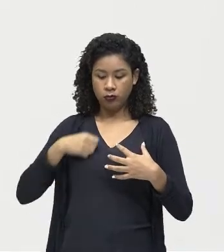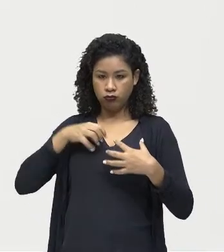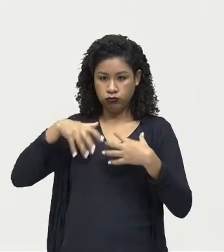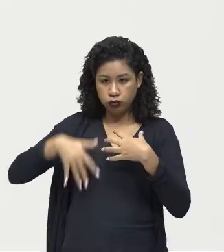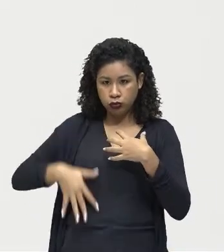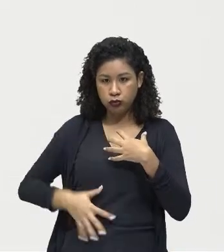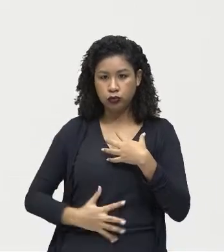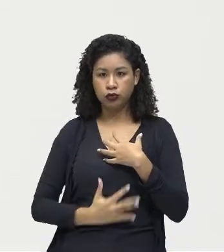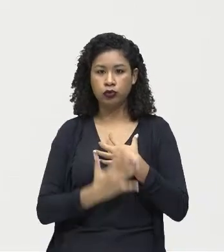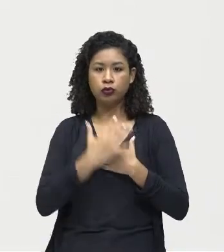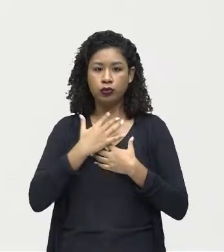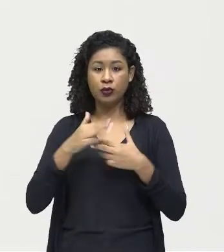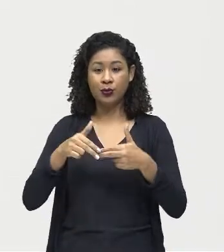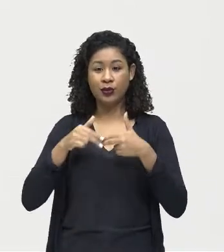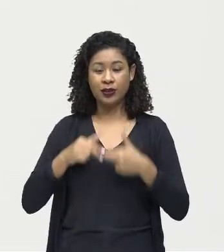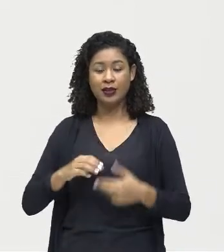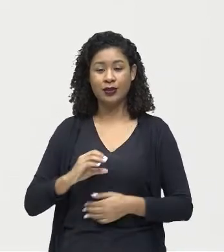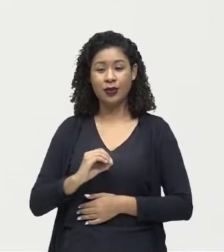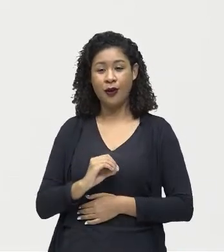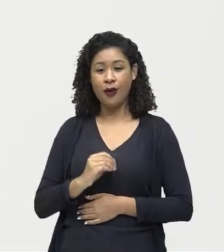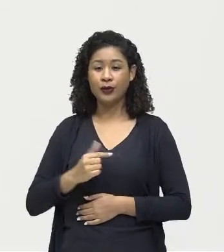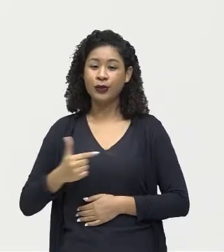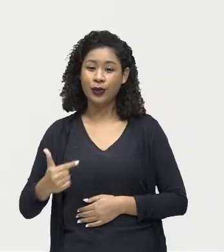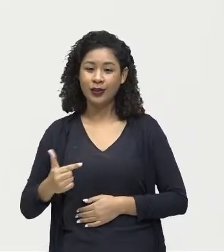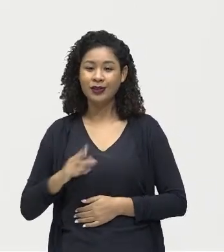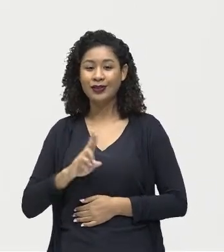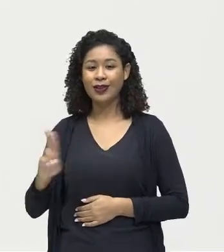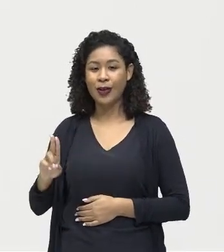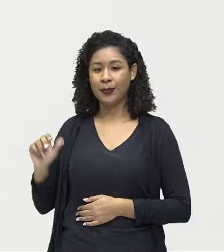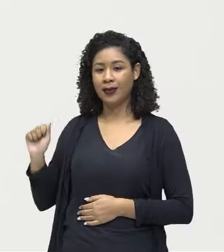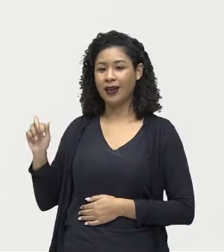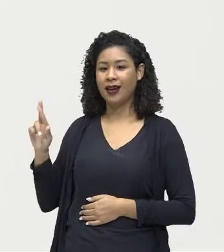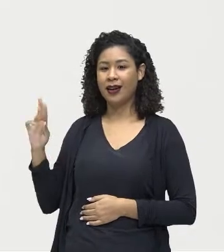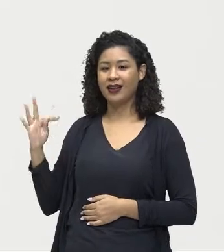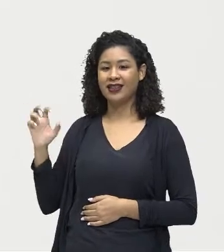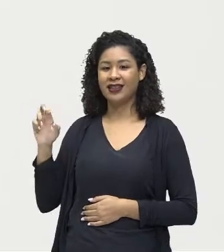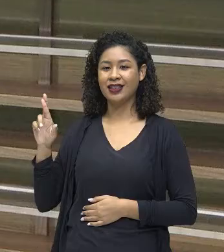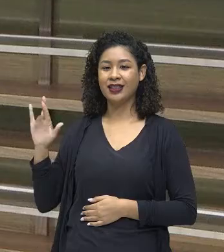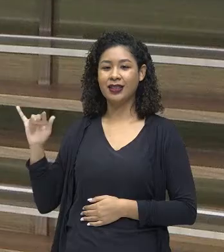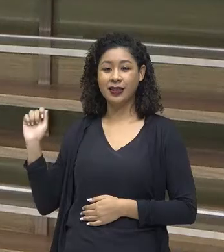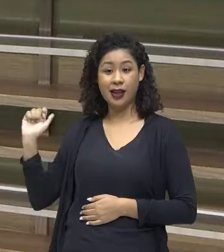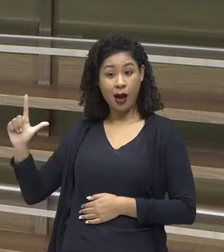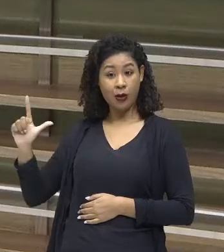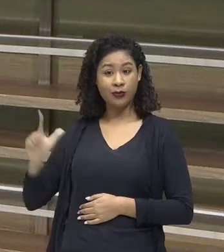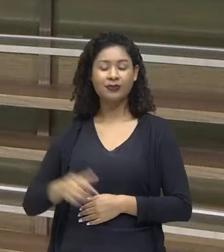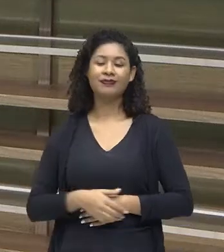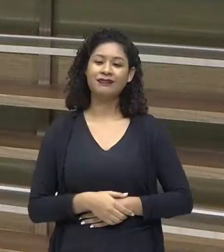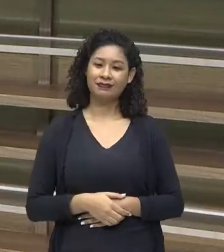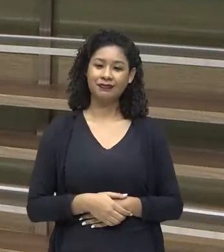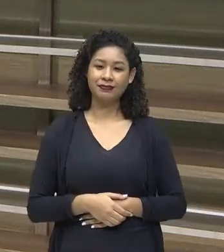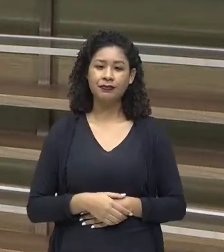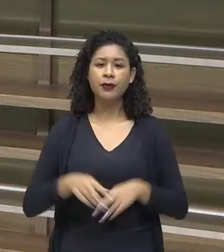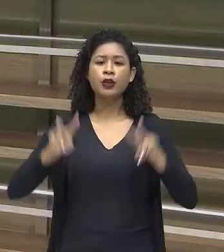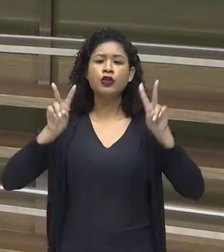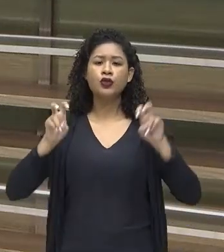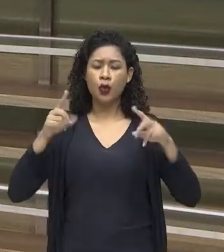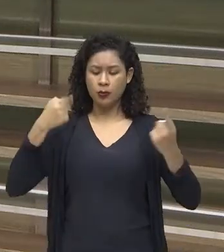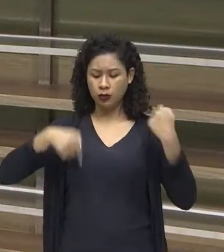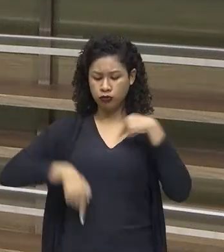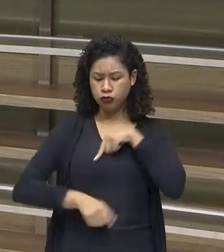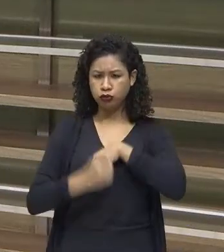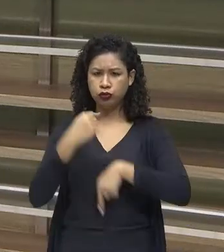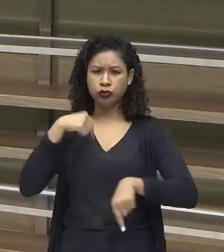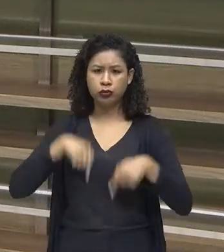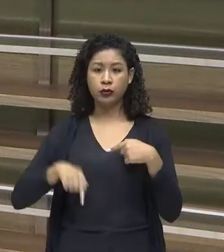que ele é chamado de sangue arterial. E aí, para a gente falar sobre a circulação, né, é necessário a gente entender que existem duas,